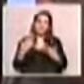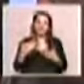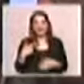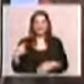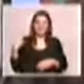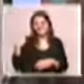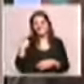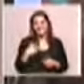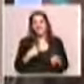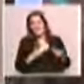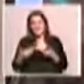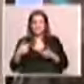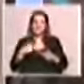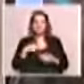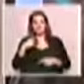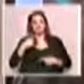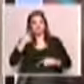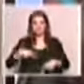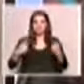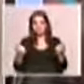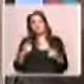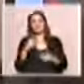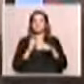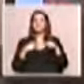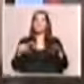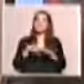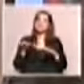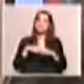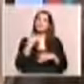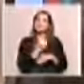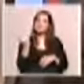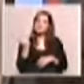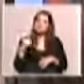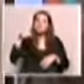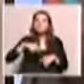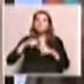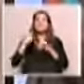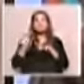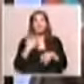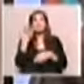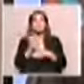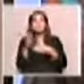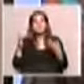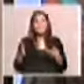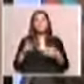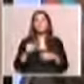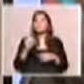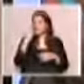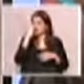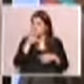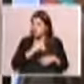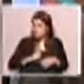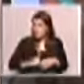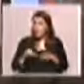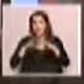desafio. Sim. É sempre bom participar juntamente com instituições que este ano vão ser, por exemplo, a Operação Nariz Vermelho, o